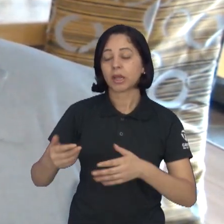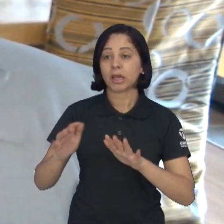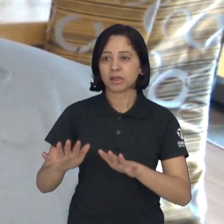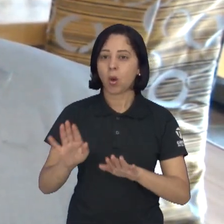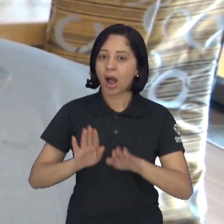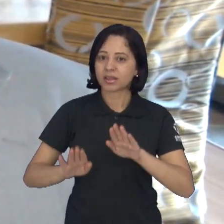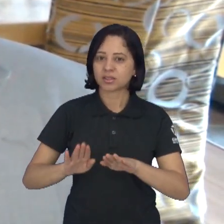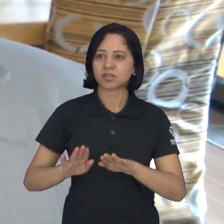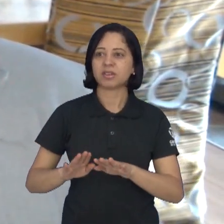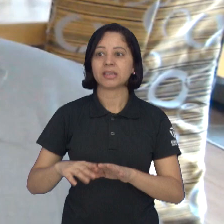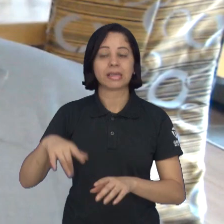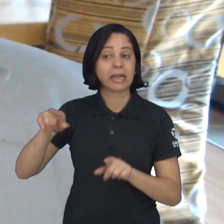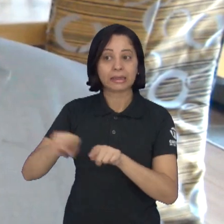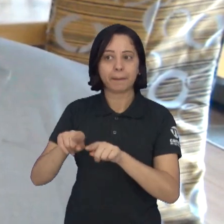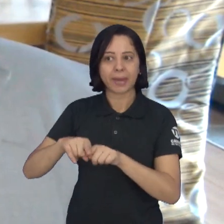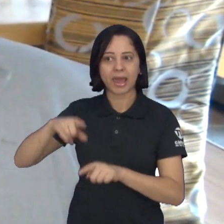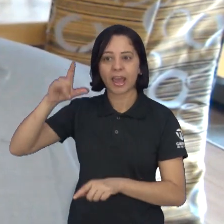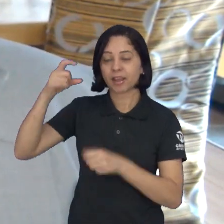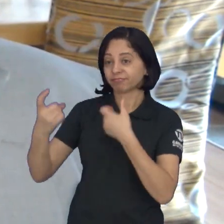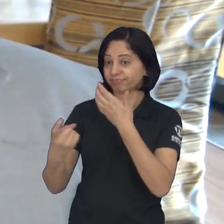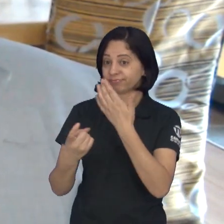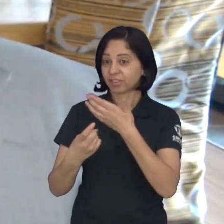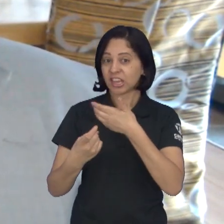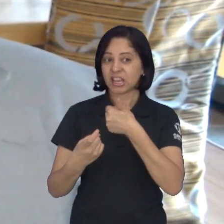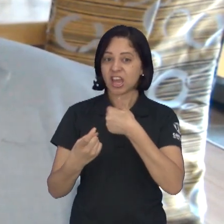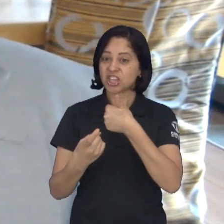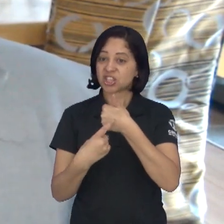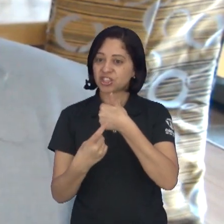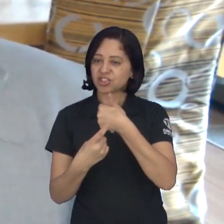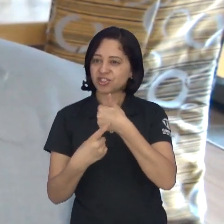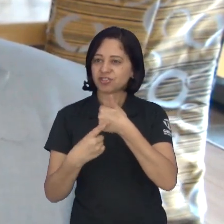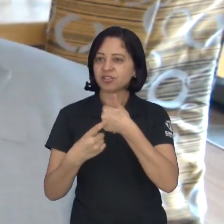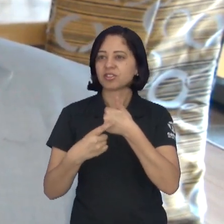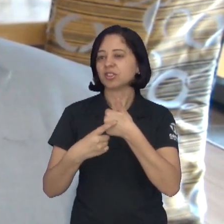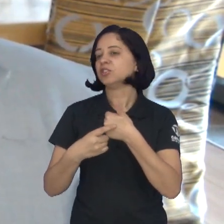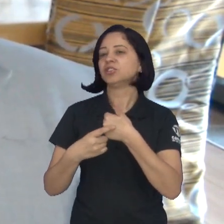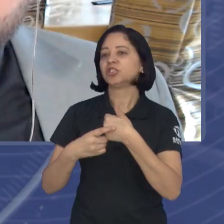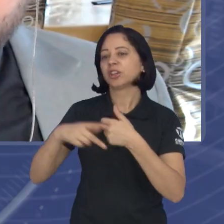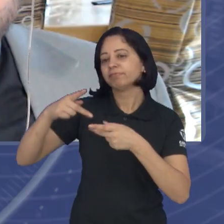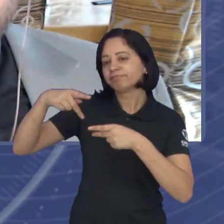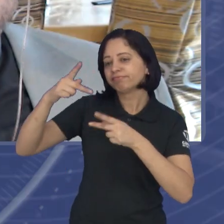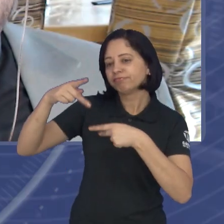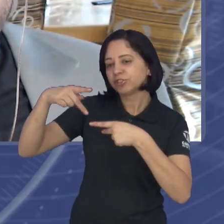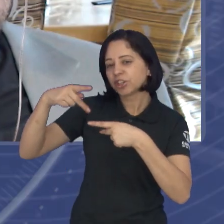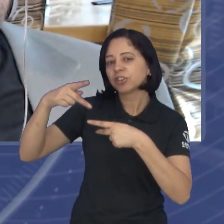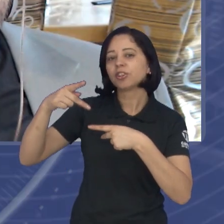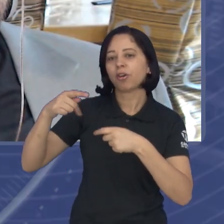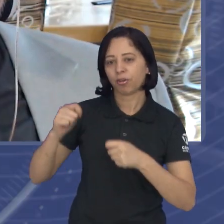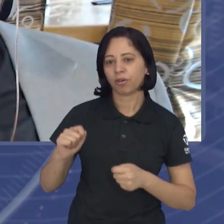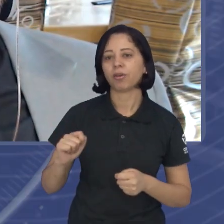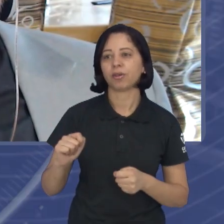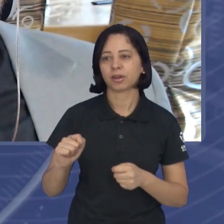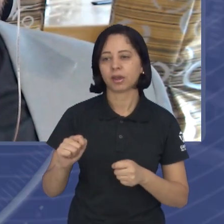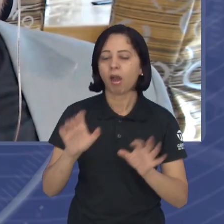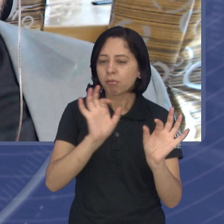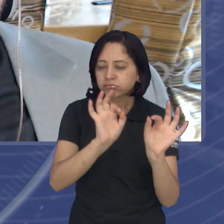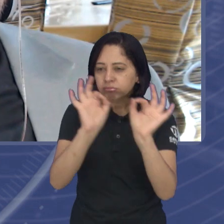conteúdo de TikTok, alguns conteúdos duvidosos, mas eu recomendo, né, geralmente algum órgão